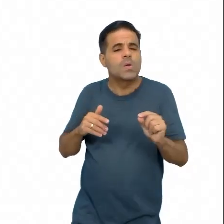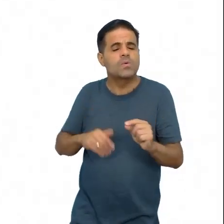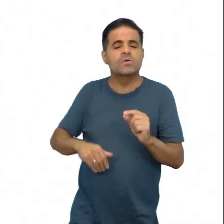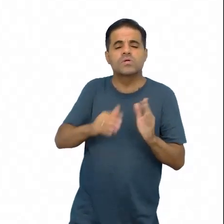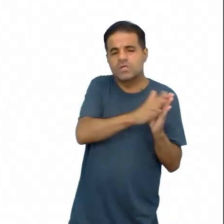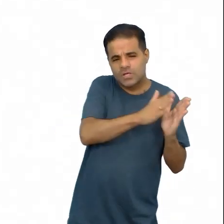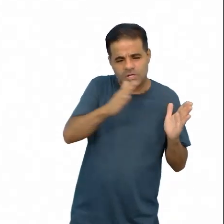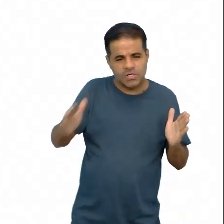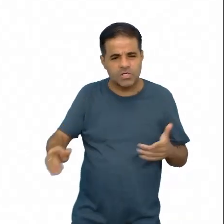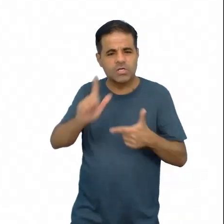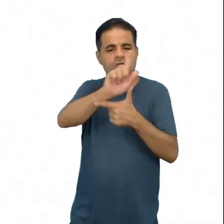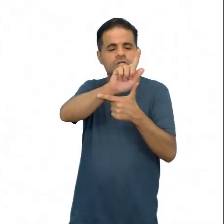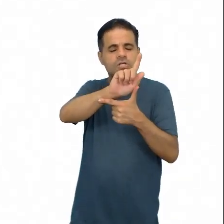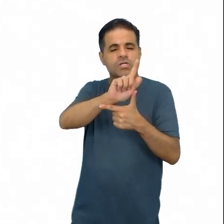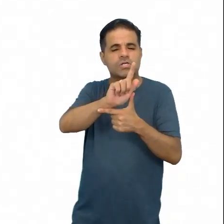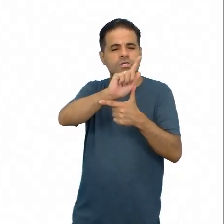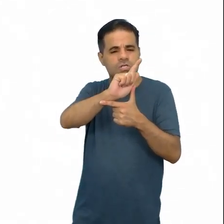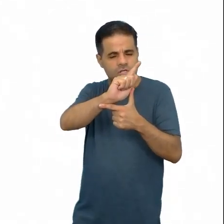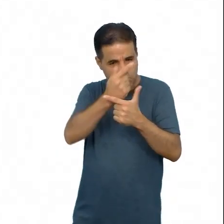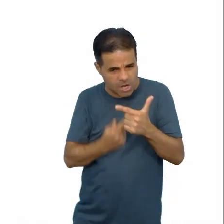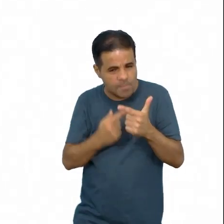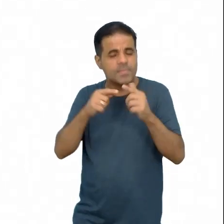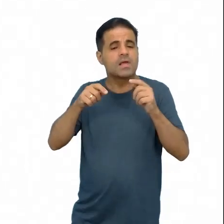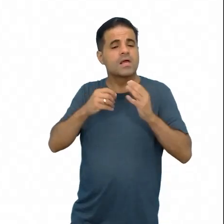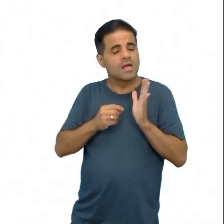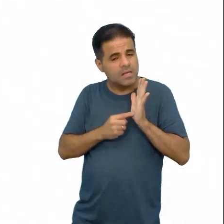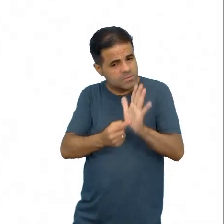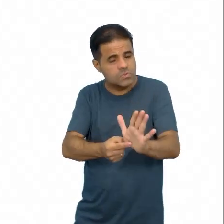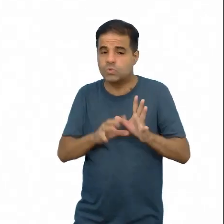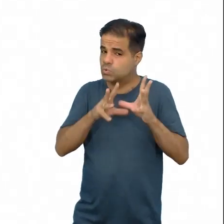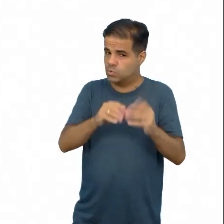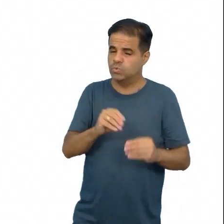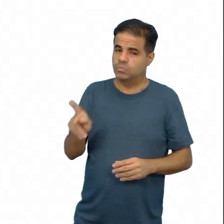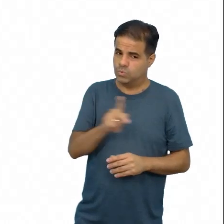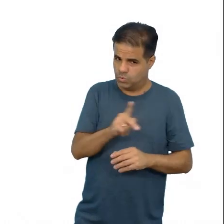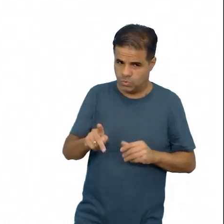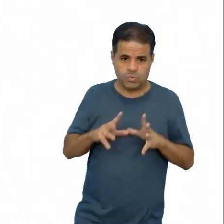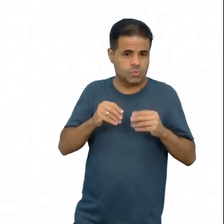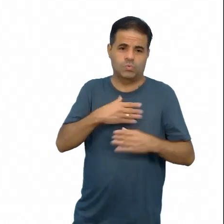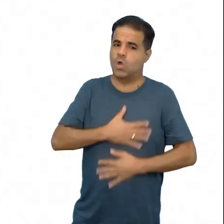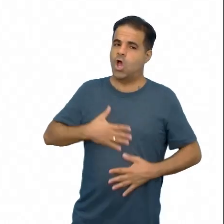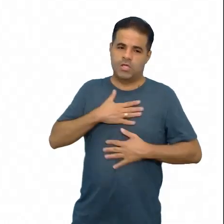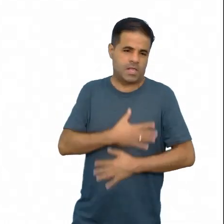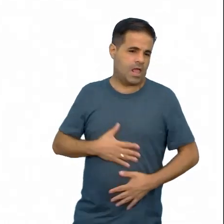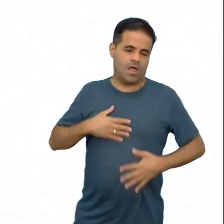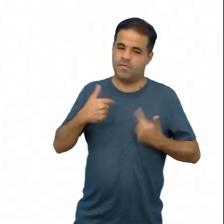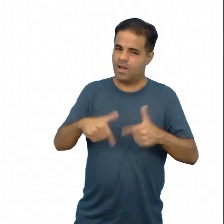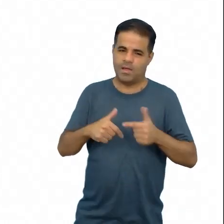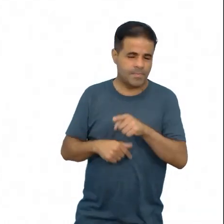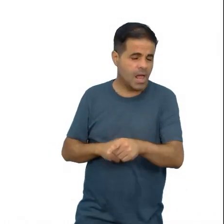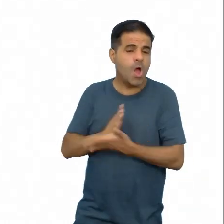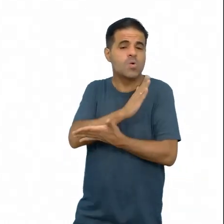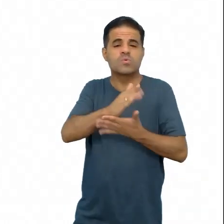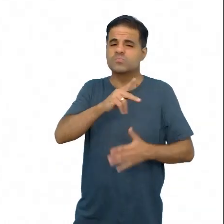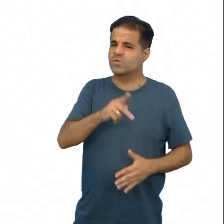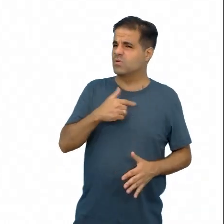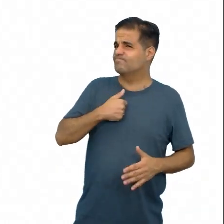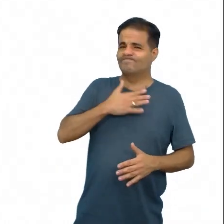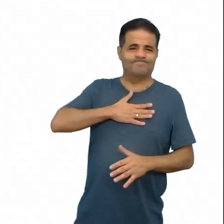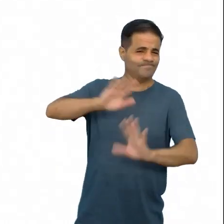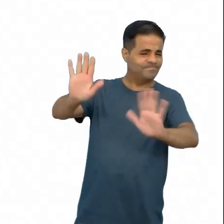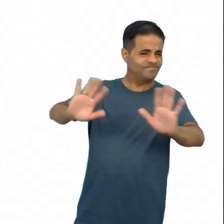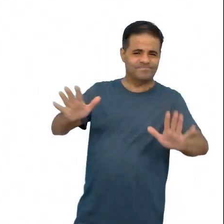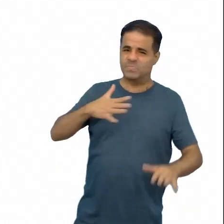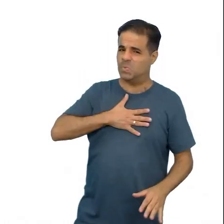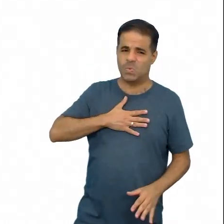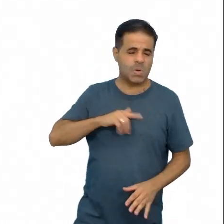medidas, geometria principalmente, ela trazia meio... Não são todos os professores que gostavam de trabalhar com geometria. Tem professores ainda que não gostam de